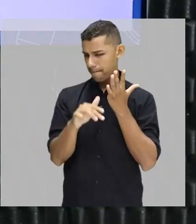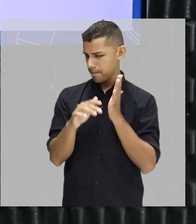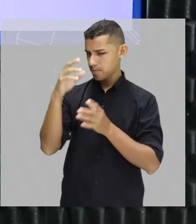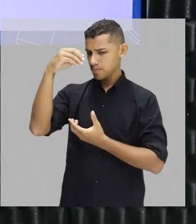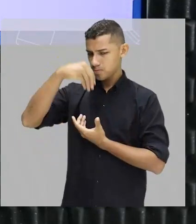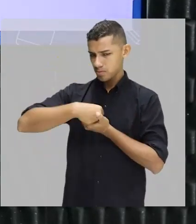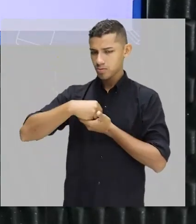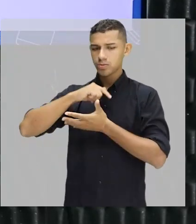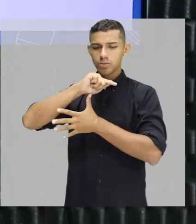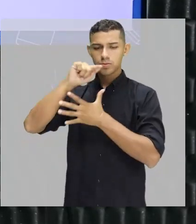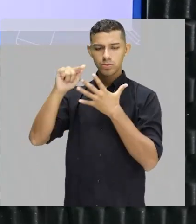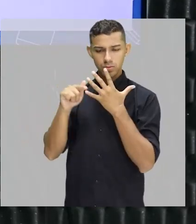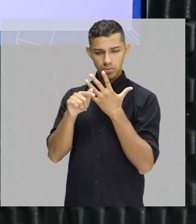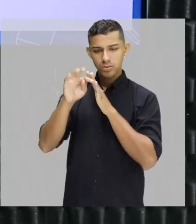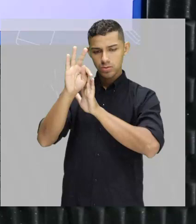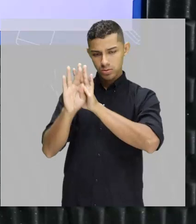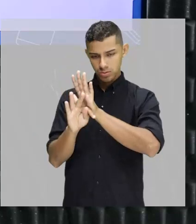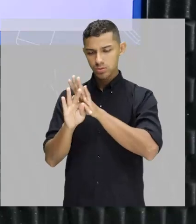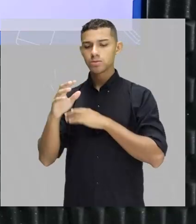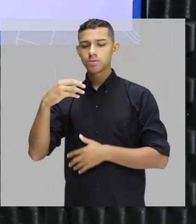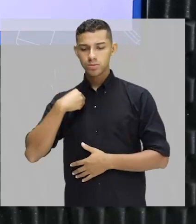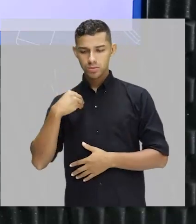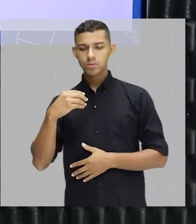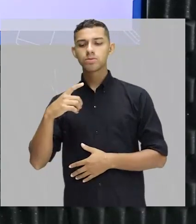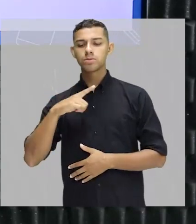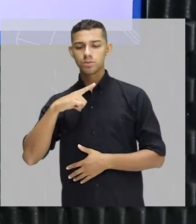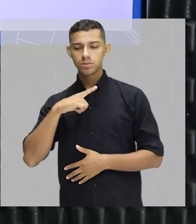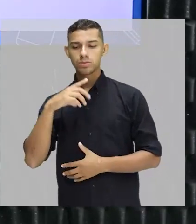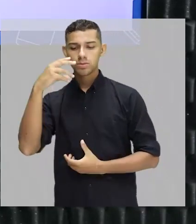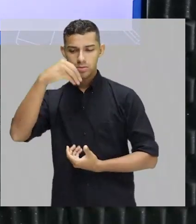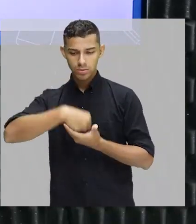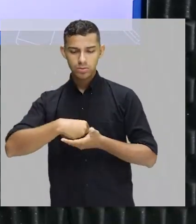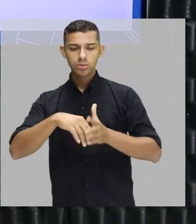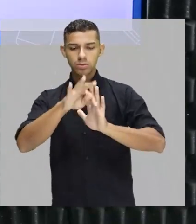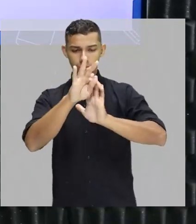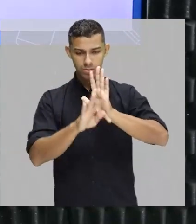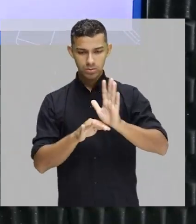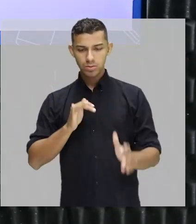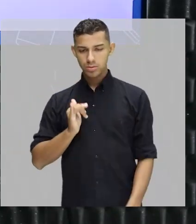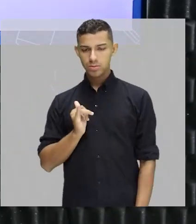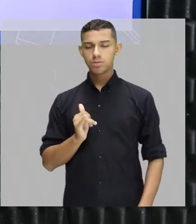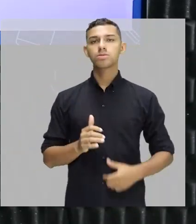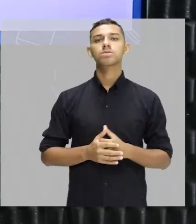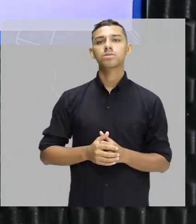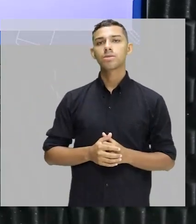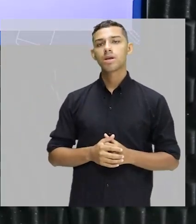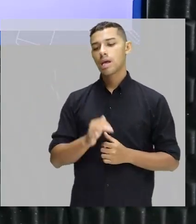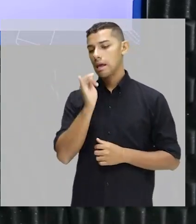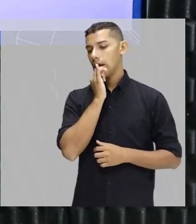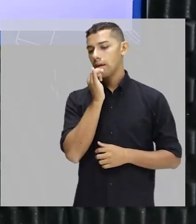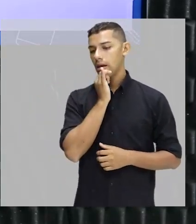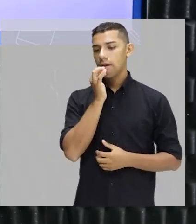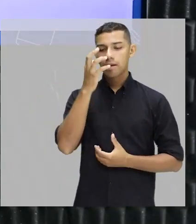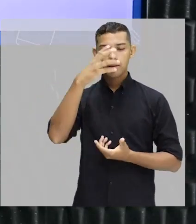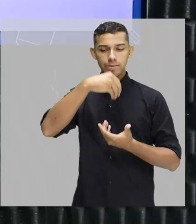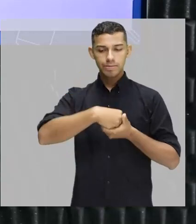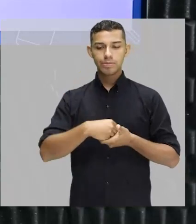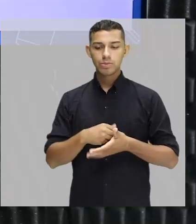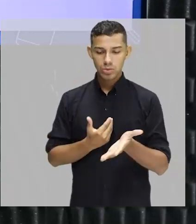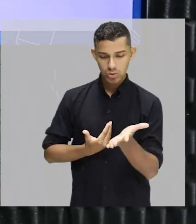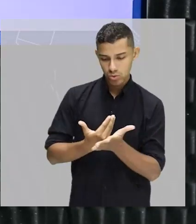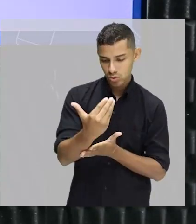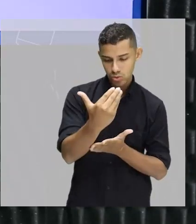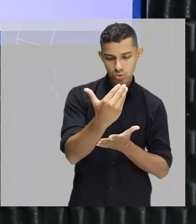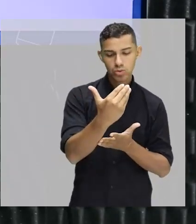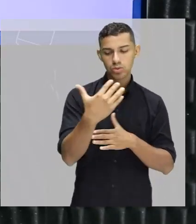encontrar dentro do tipo textual narrativo, né? E aí ele diz que possui aquelas etapas, né? O